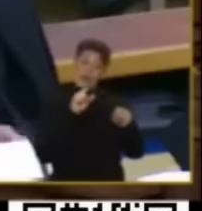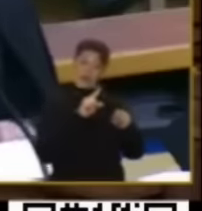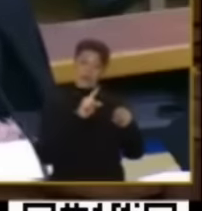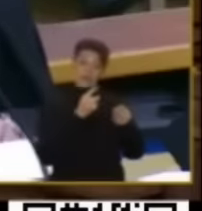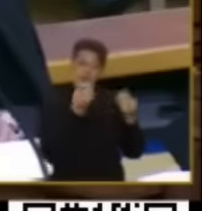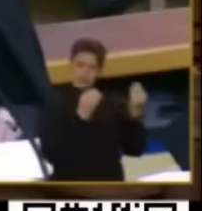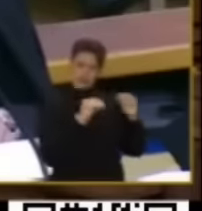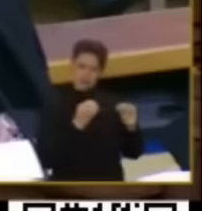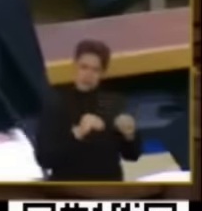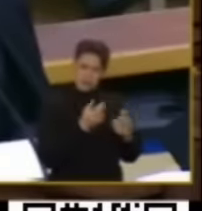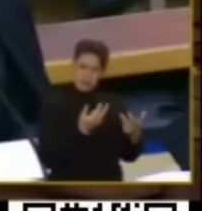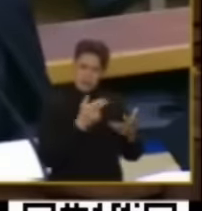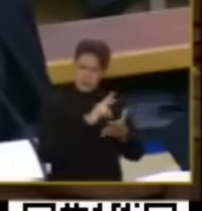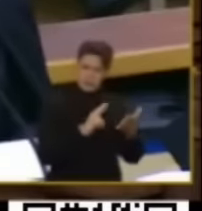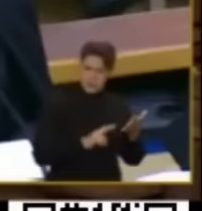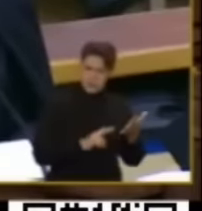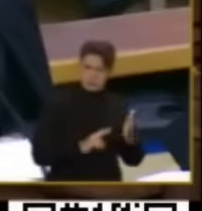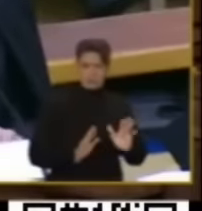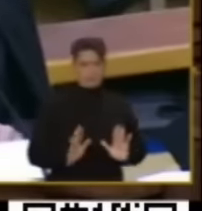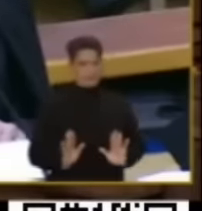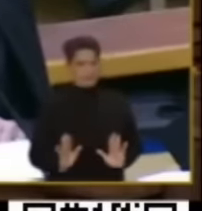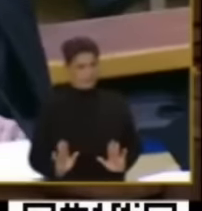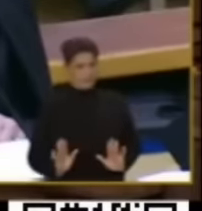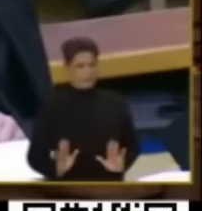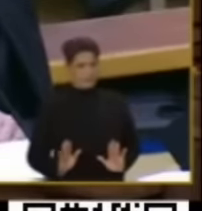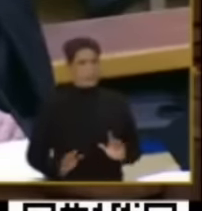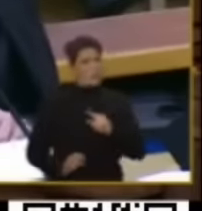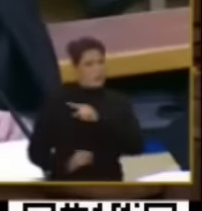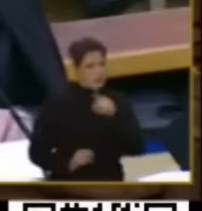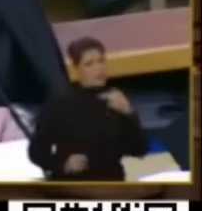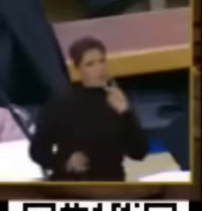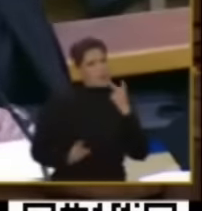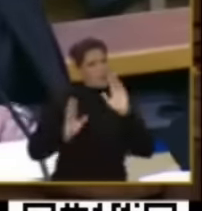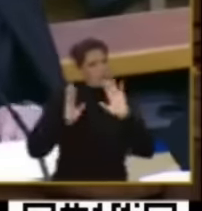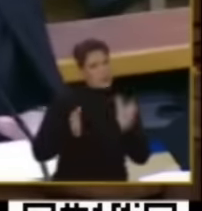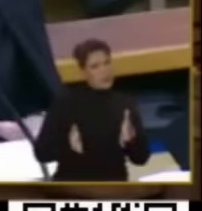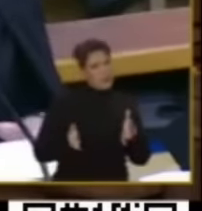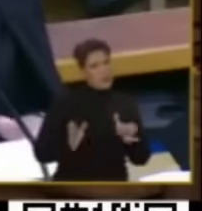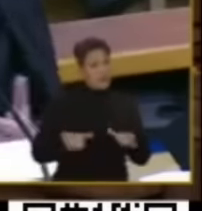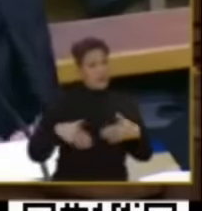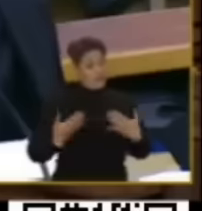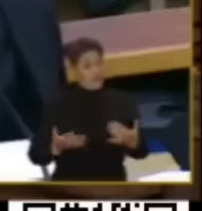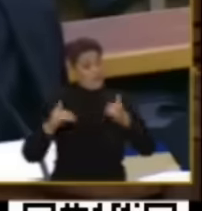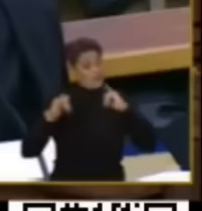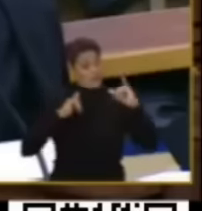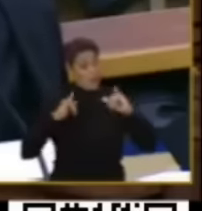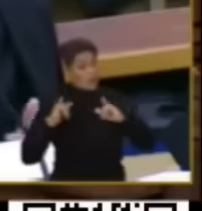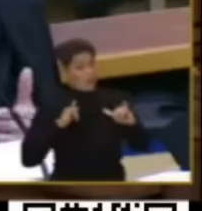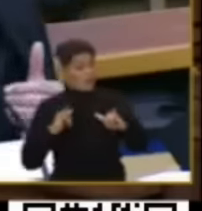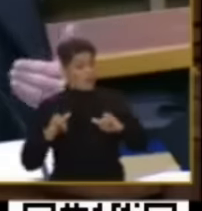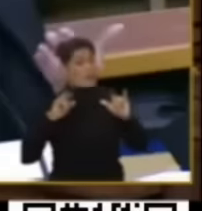legal, pelos direitos humanos, pelo Estatuto de Roma, pela Constituição Brasileira.